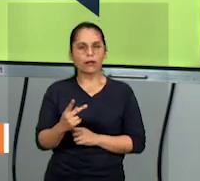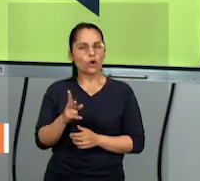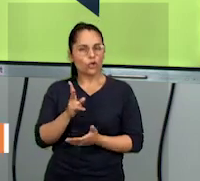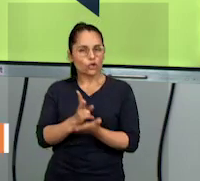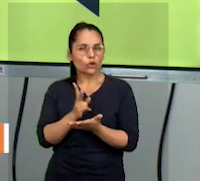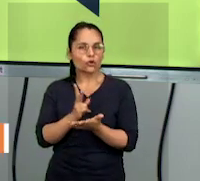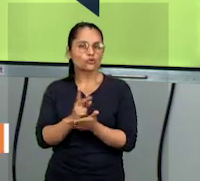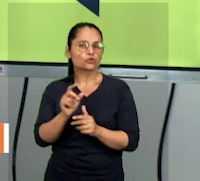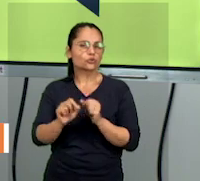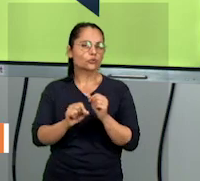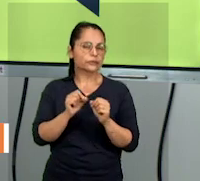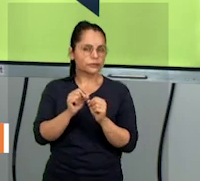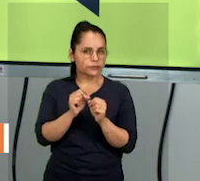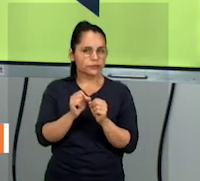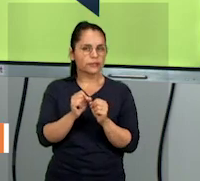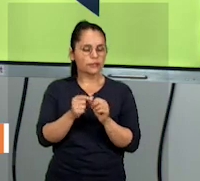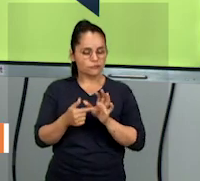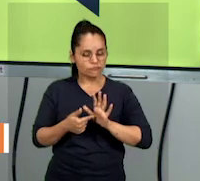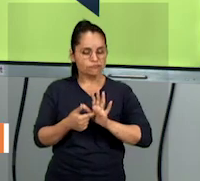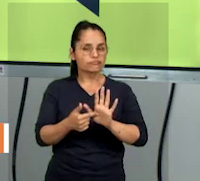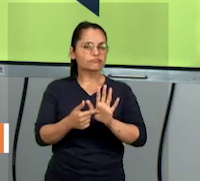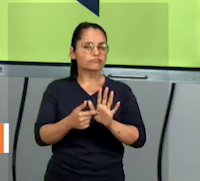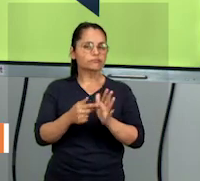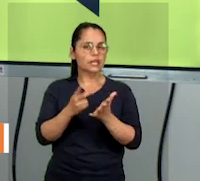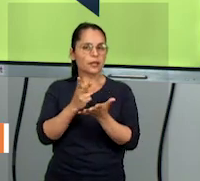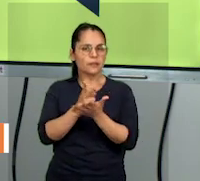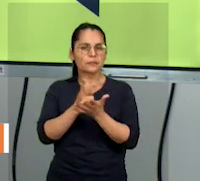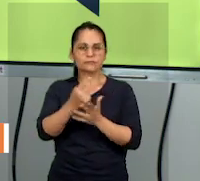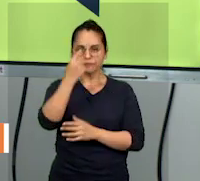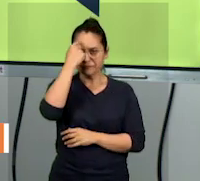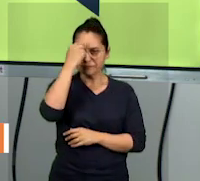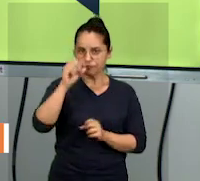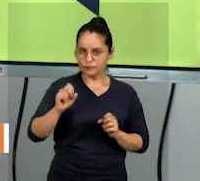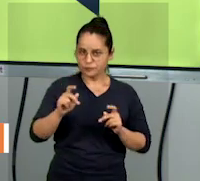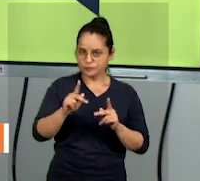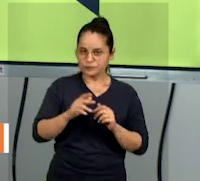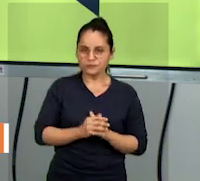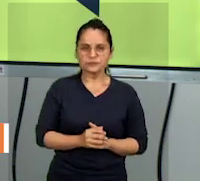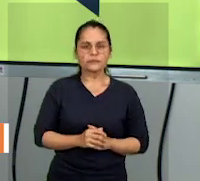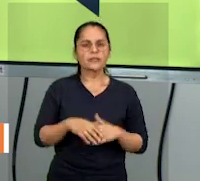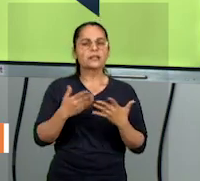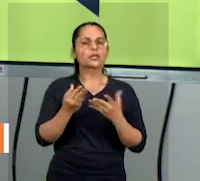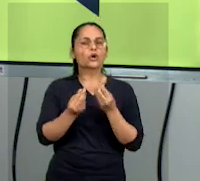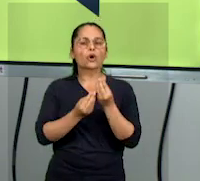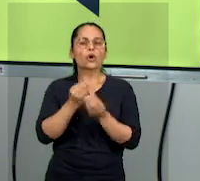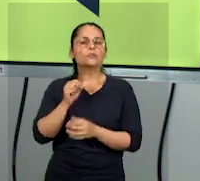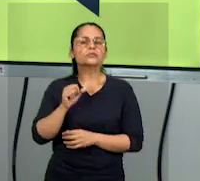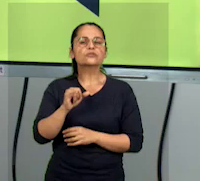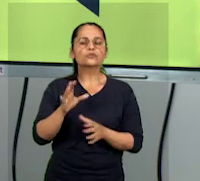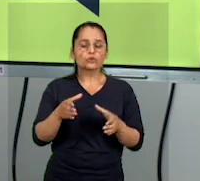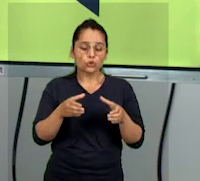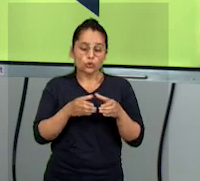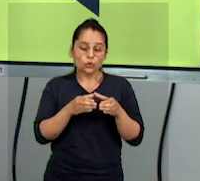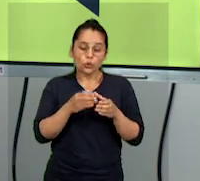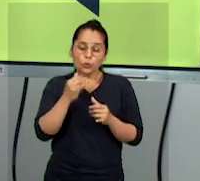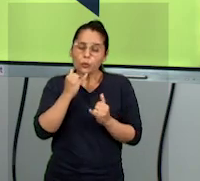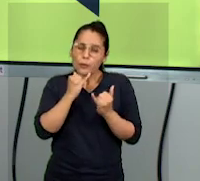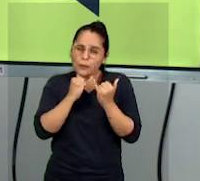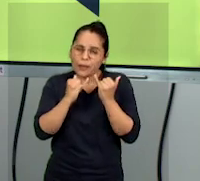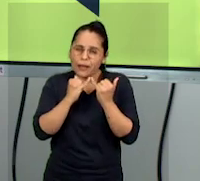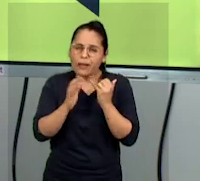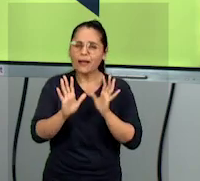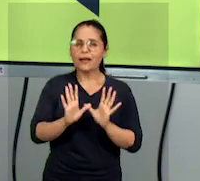que remetem a essa mesma ideia, ok? Então, é como se fosse um grupo parecido,